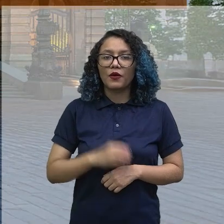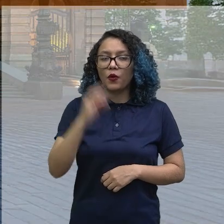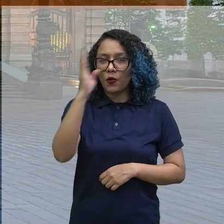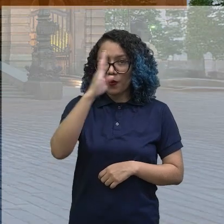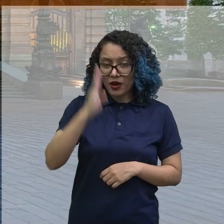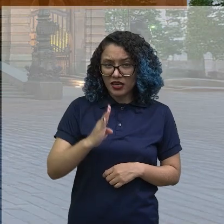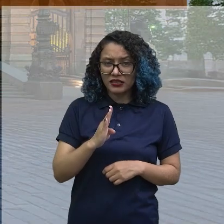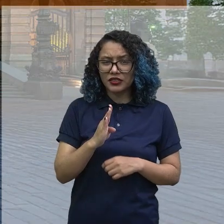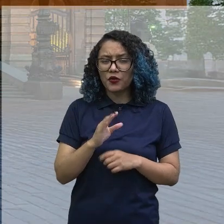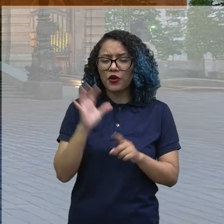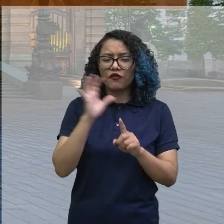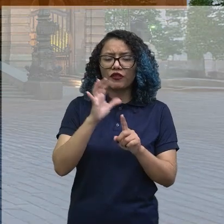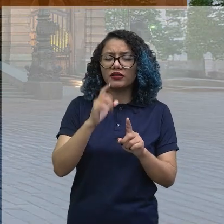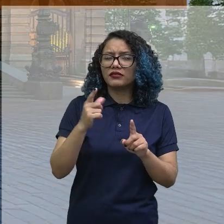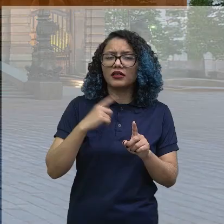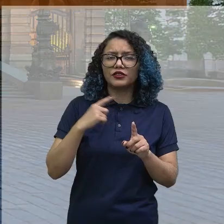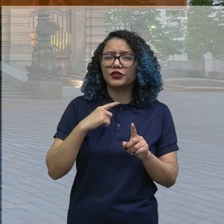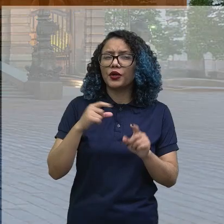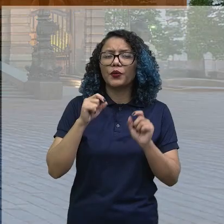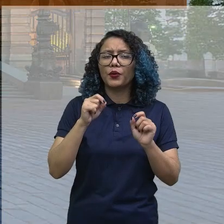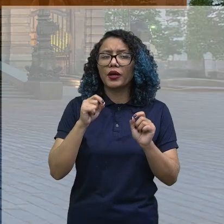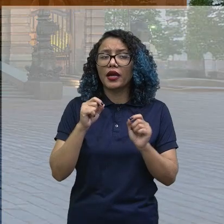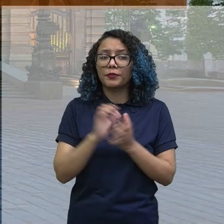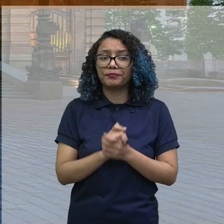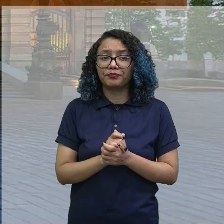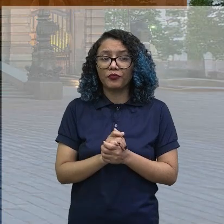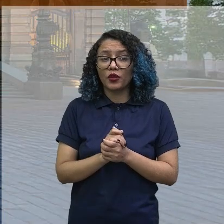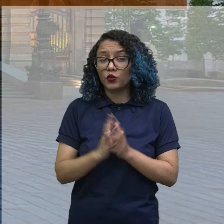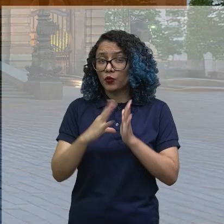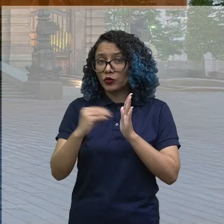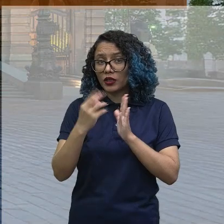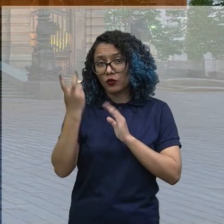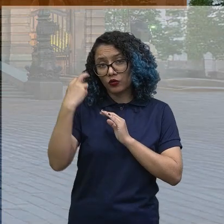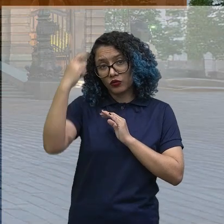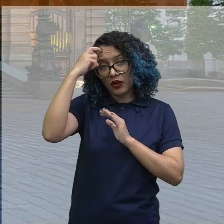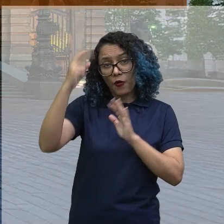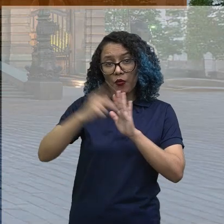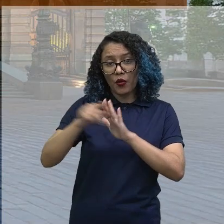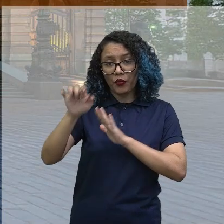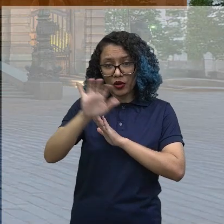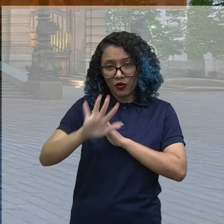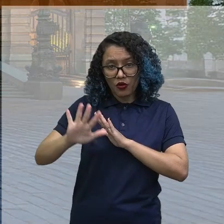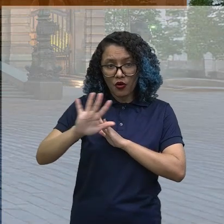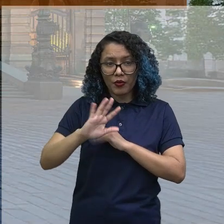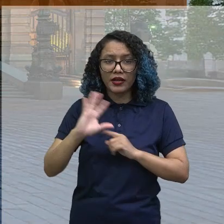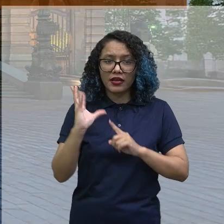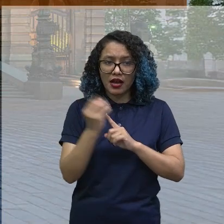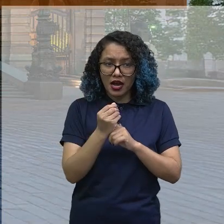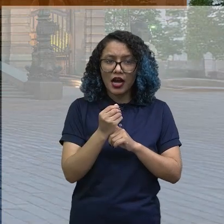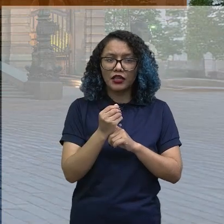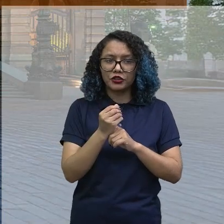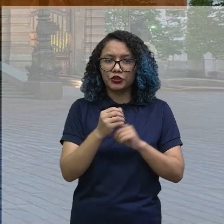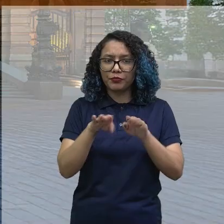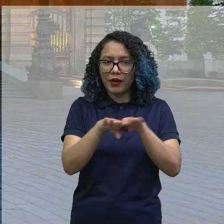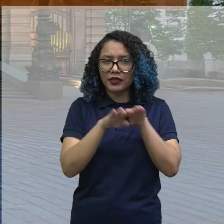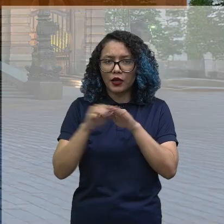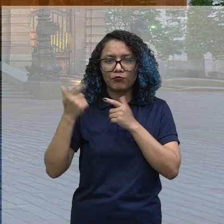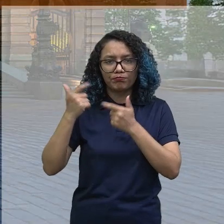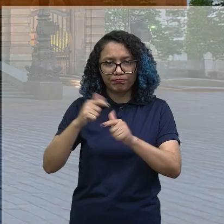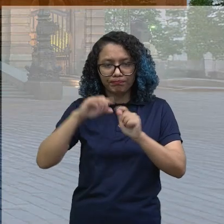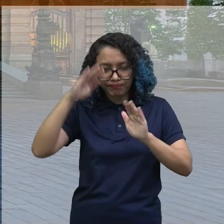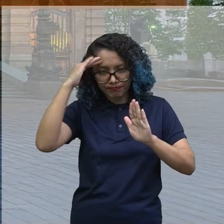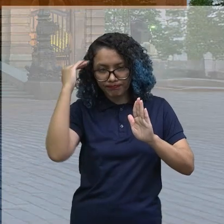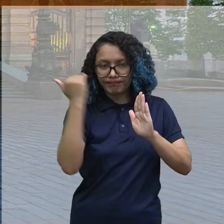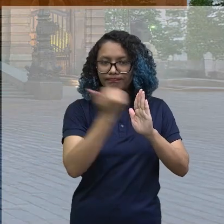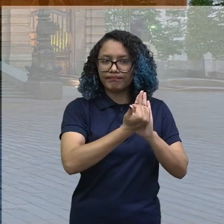fortemente influenciado pelos modelos culturais europeus, e a arte, ela seguia padrões conservadores, né?